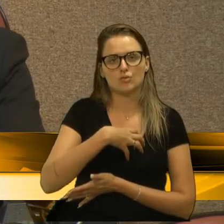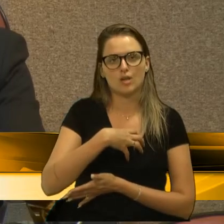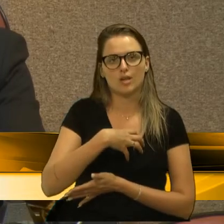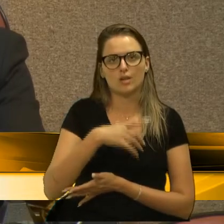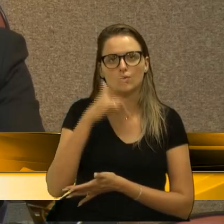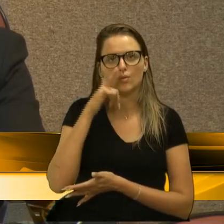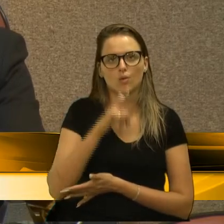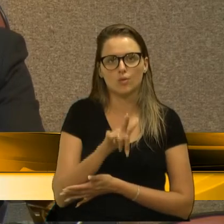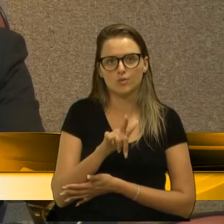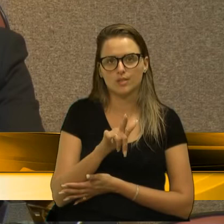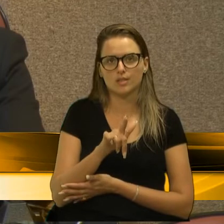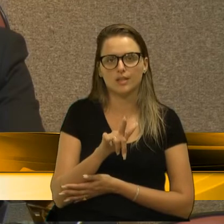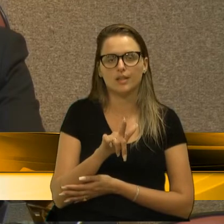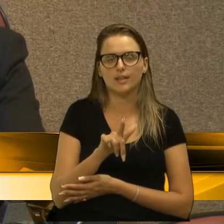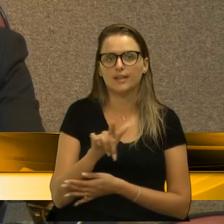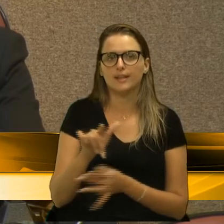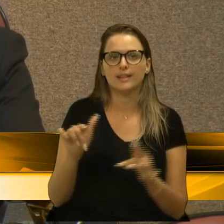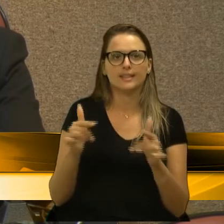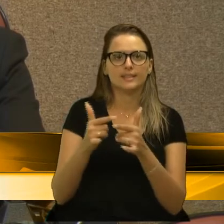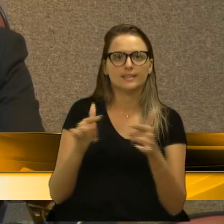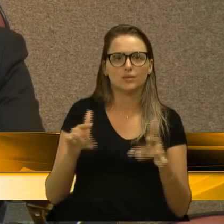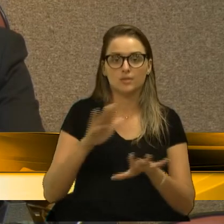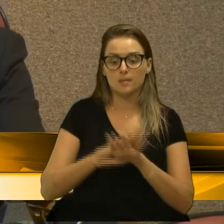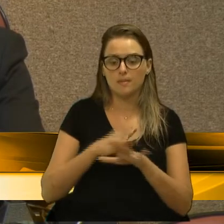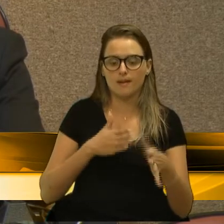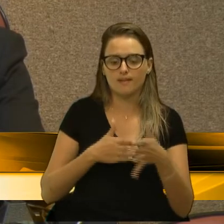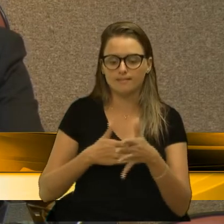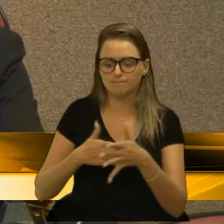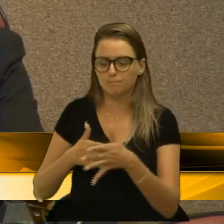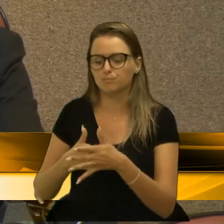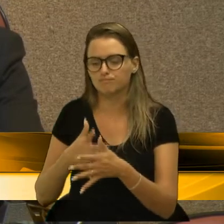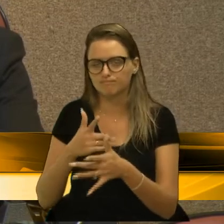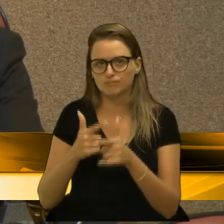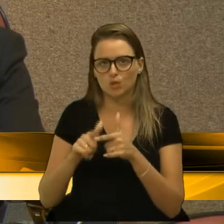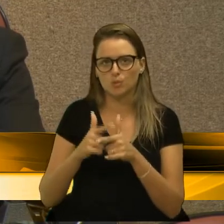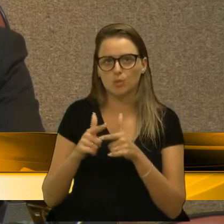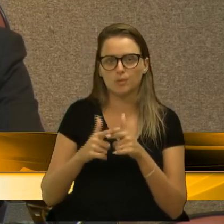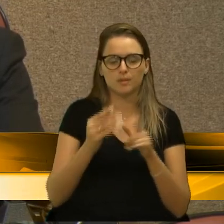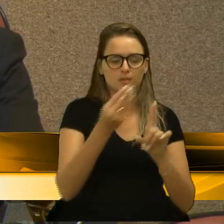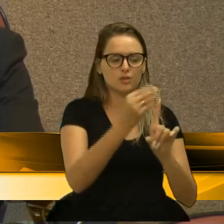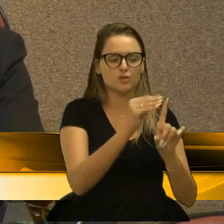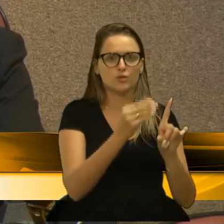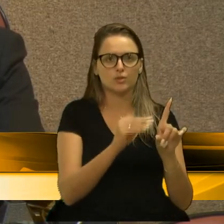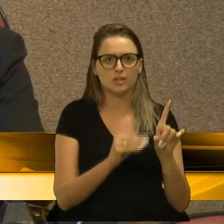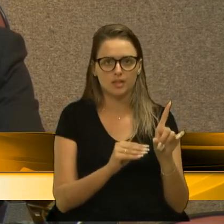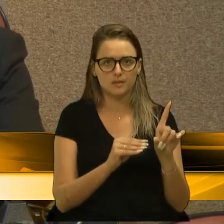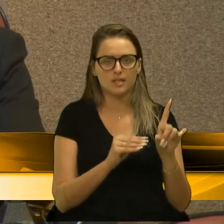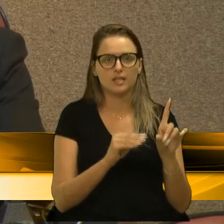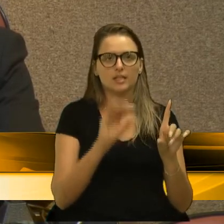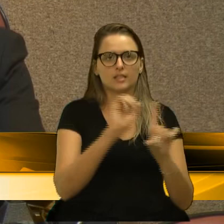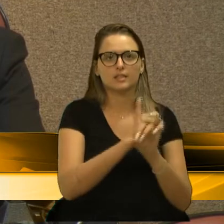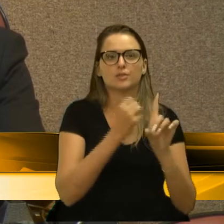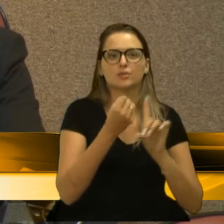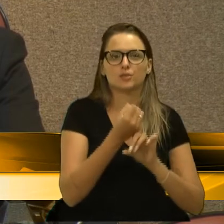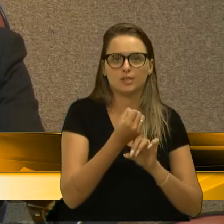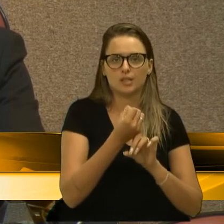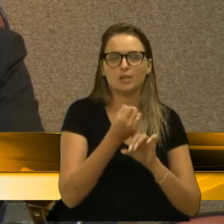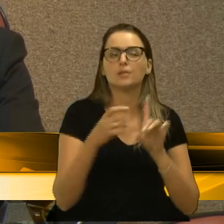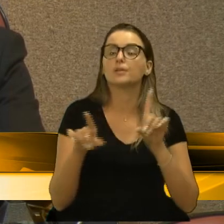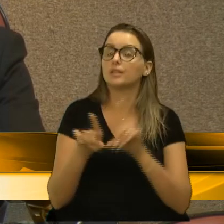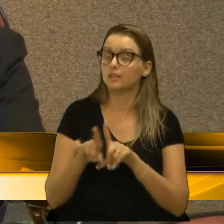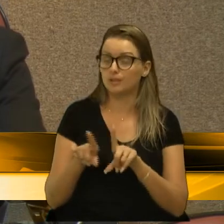sanar essas grandes dificuldades que enfrentam essas pessoas de vulnerabilidade social e, mais